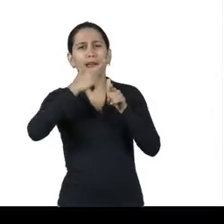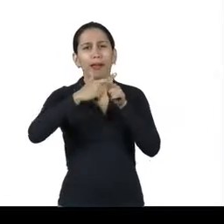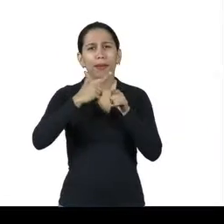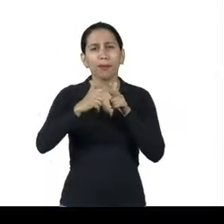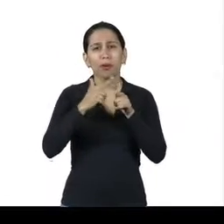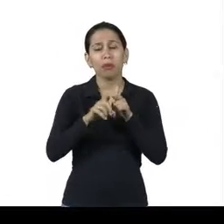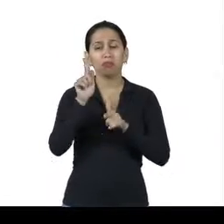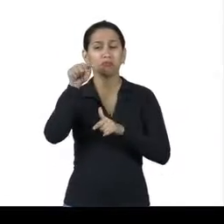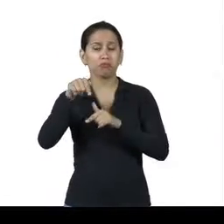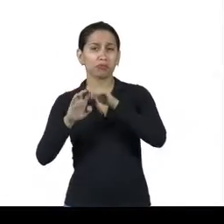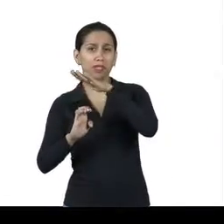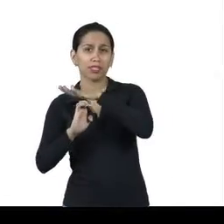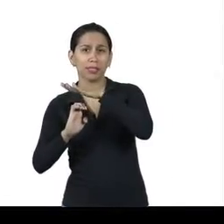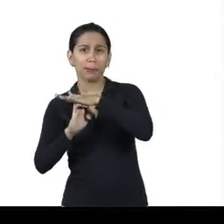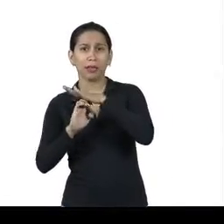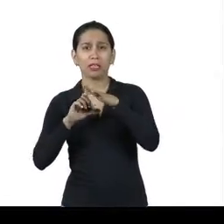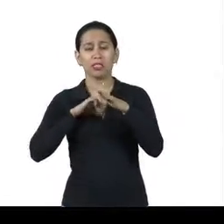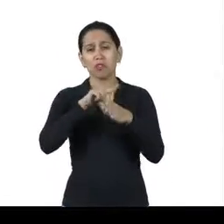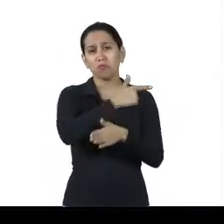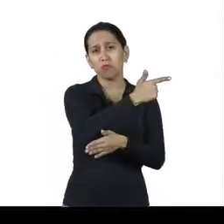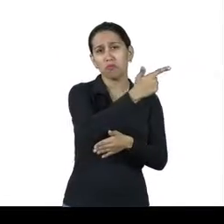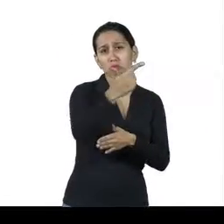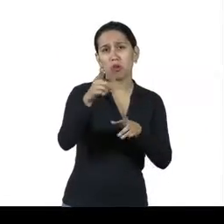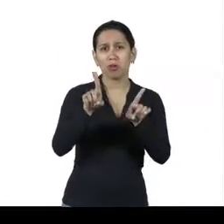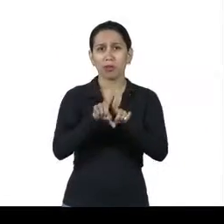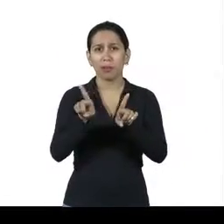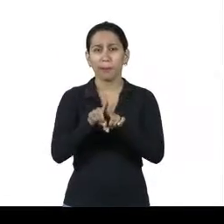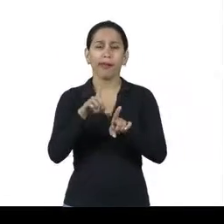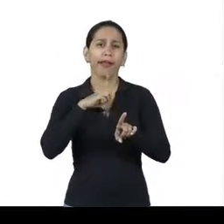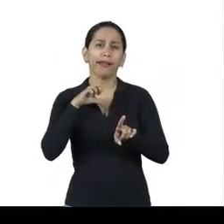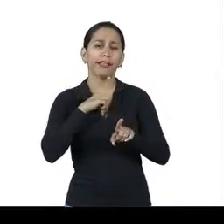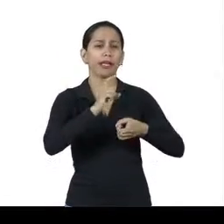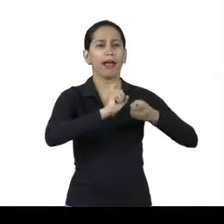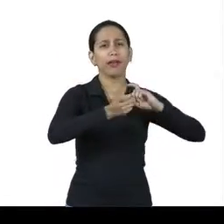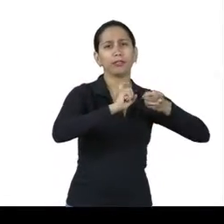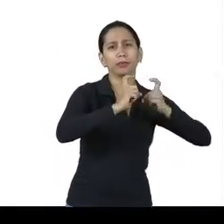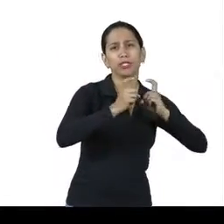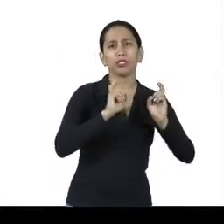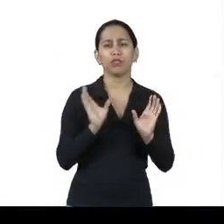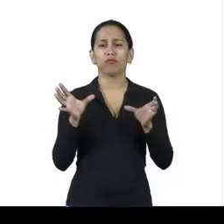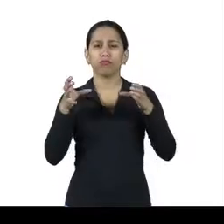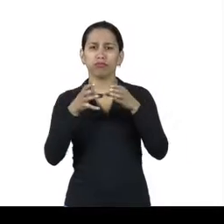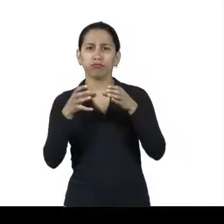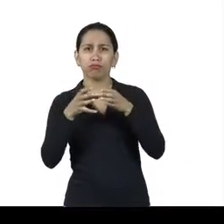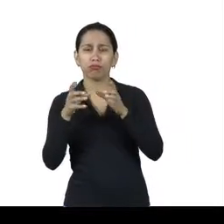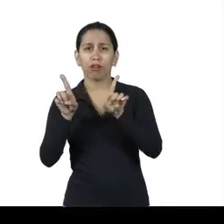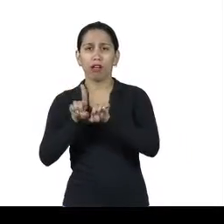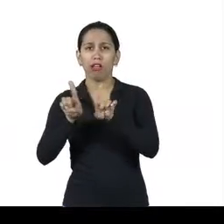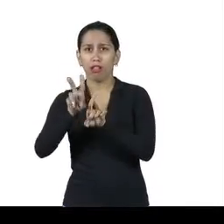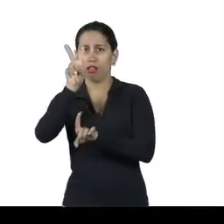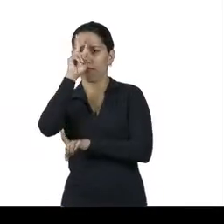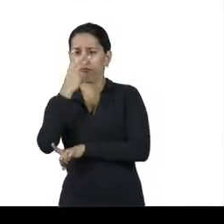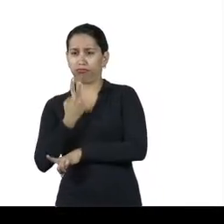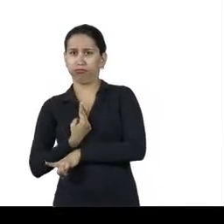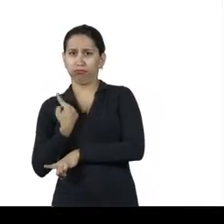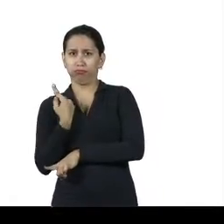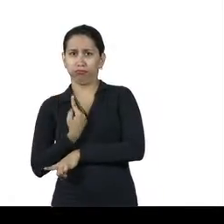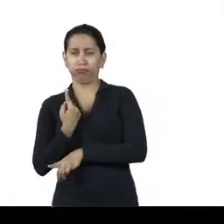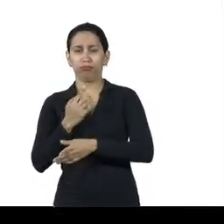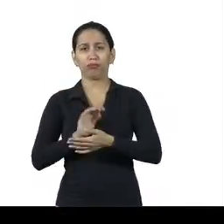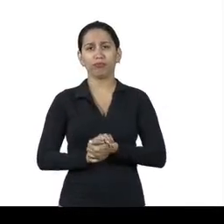outras empresas, essas medidas são divididas em administrativa, coletiva e individual. Como